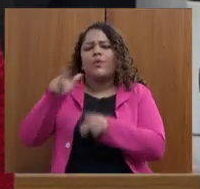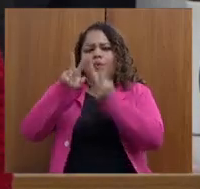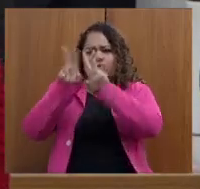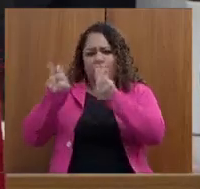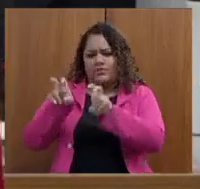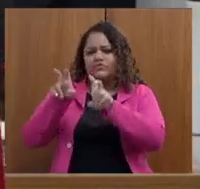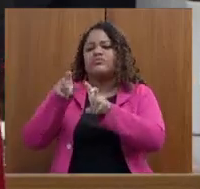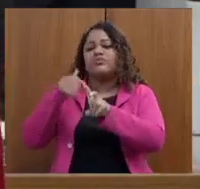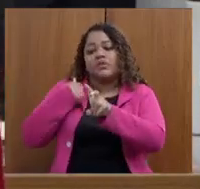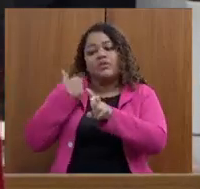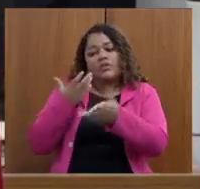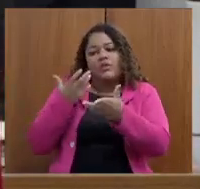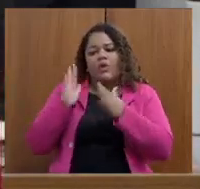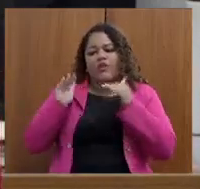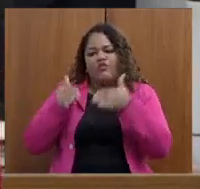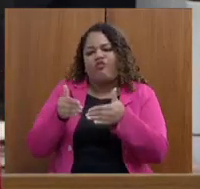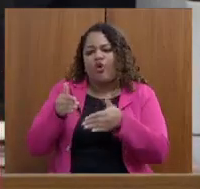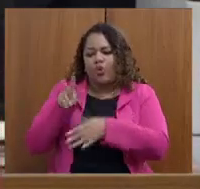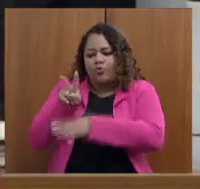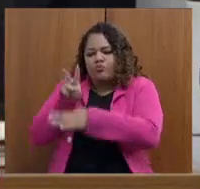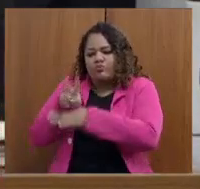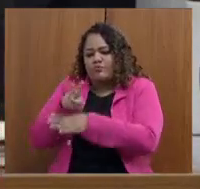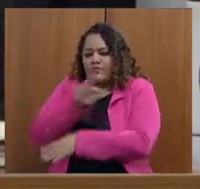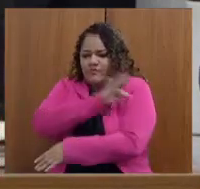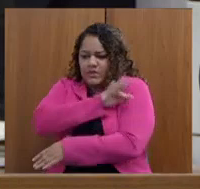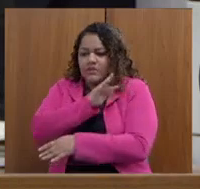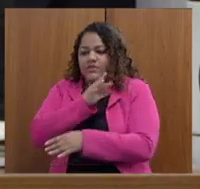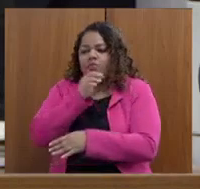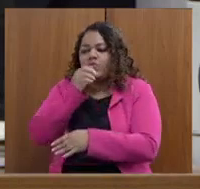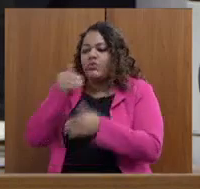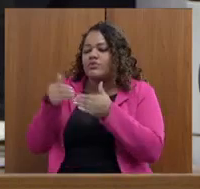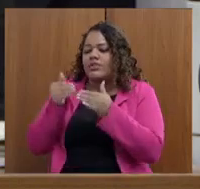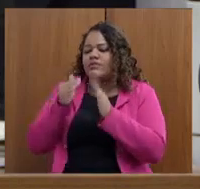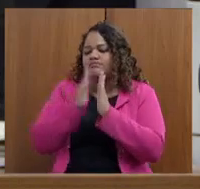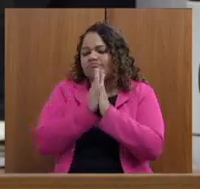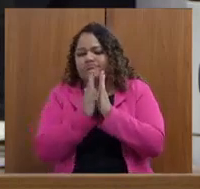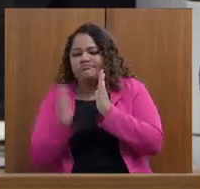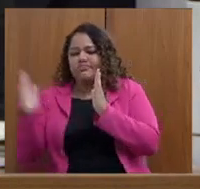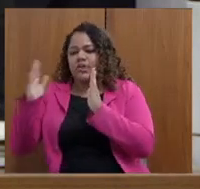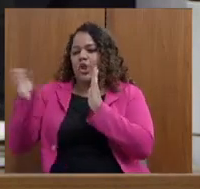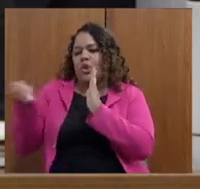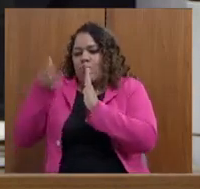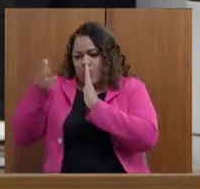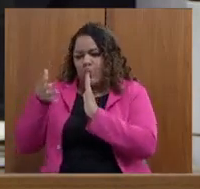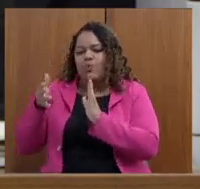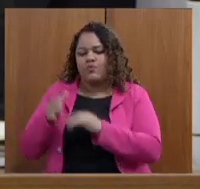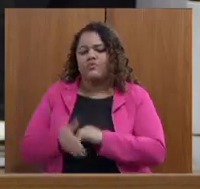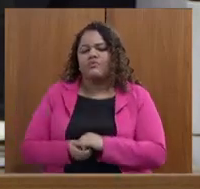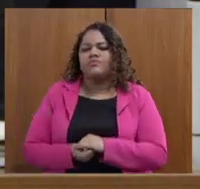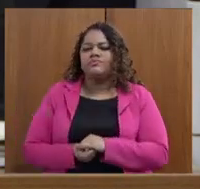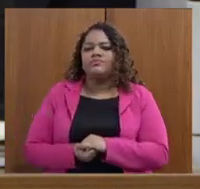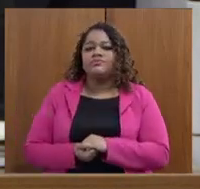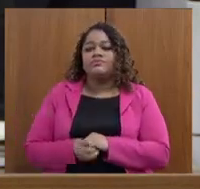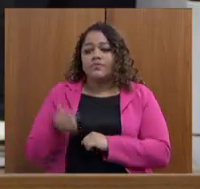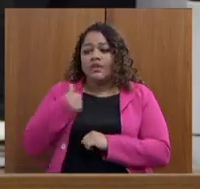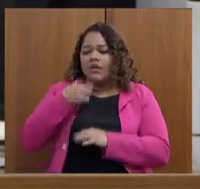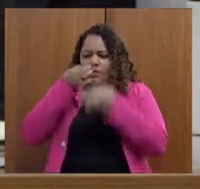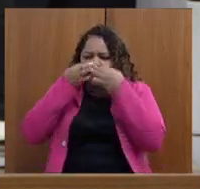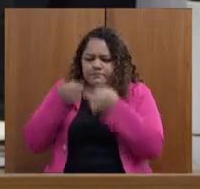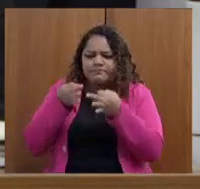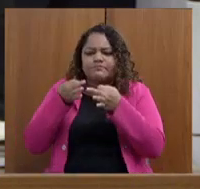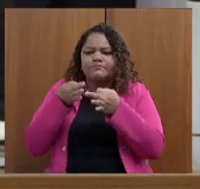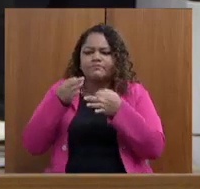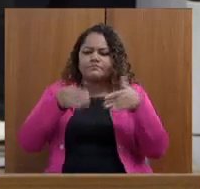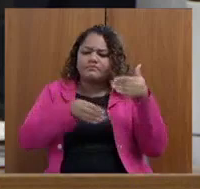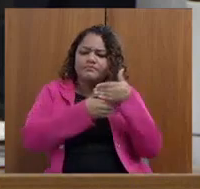fiscalização nesse nosso mandato eu fiquei atenta a sua apresentação Quando